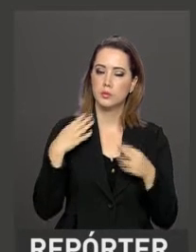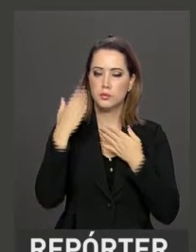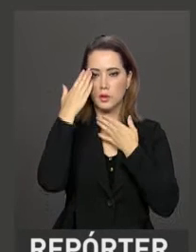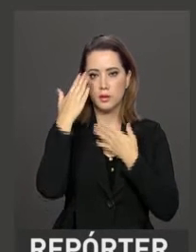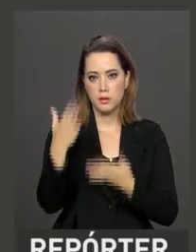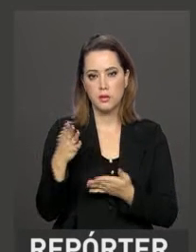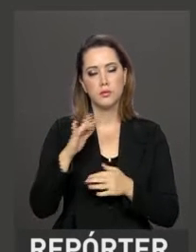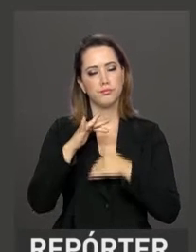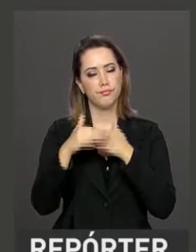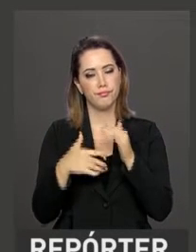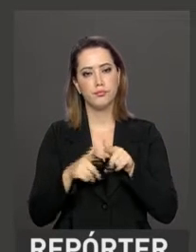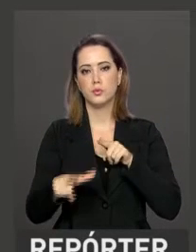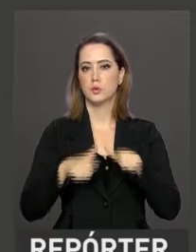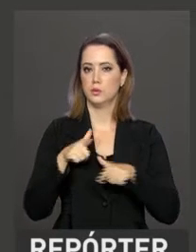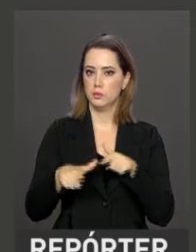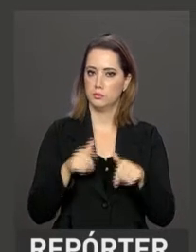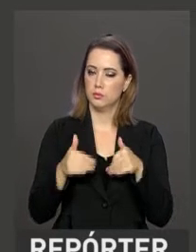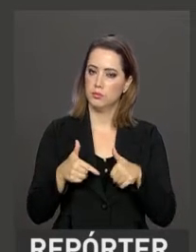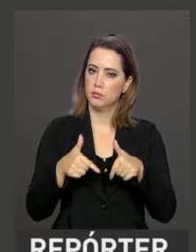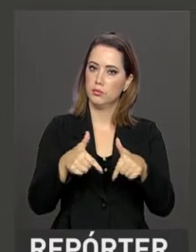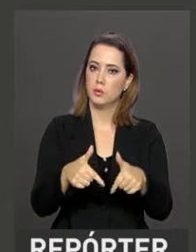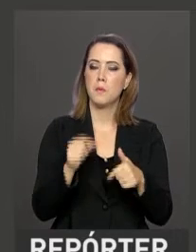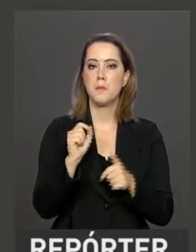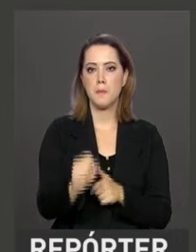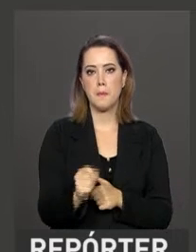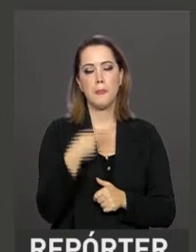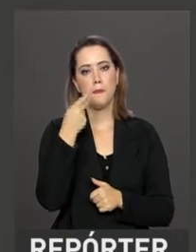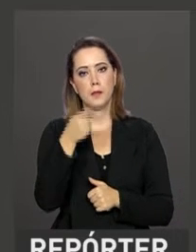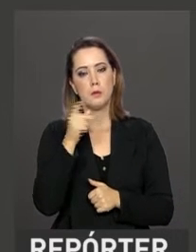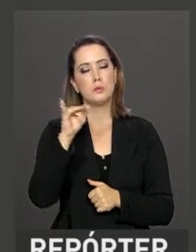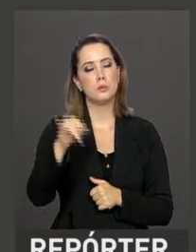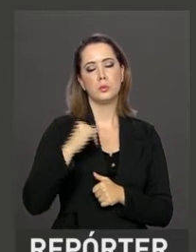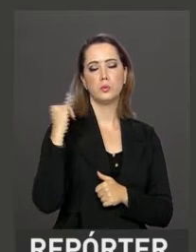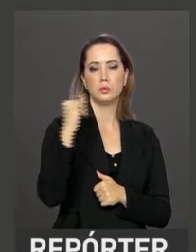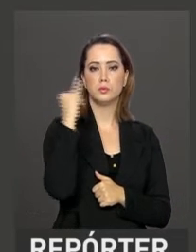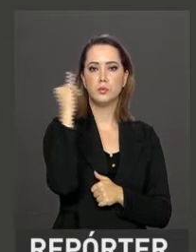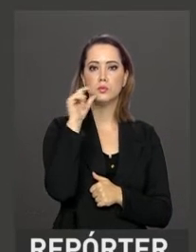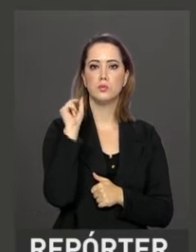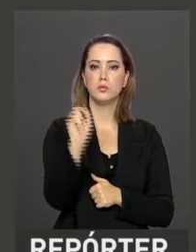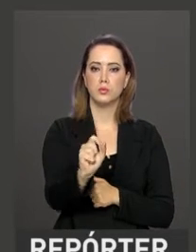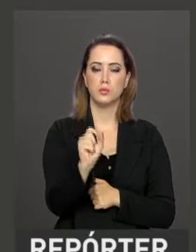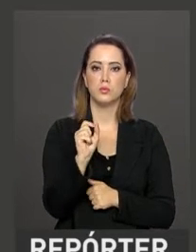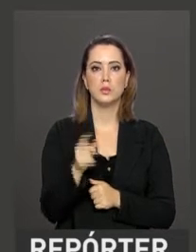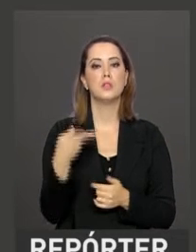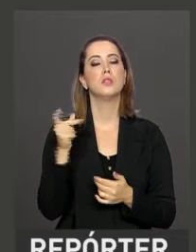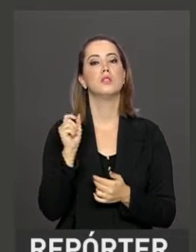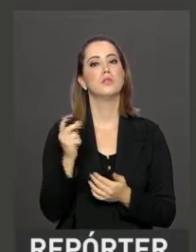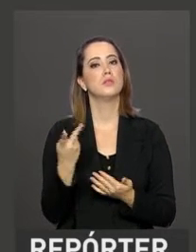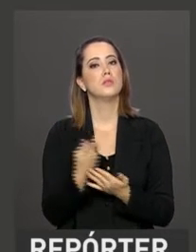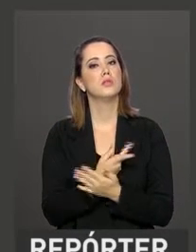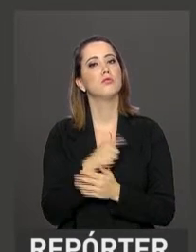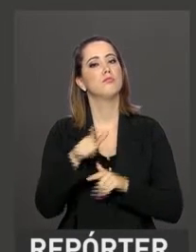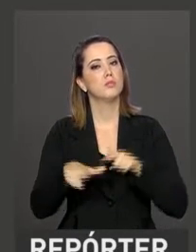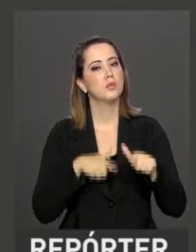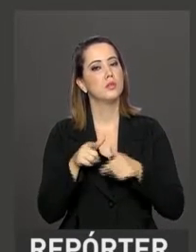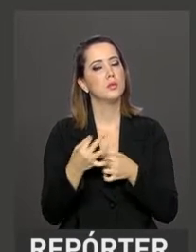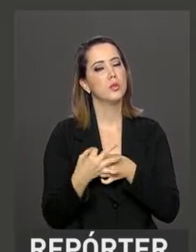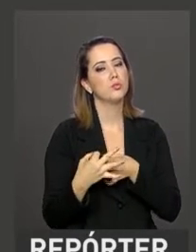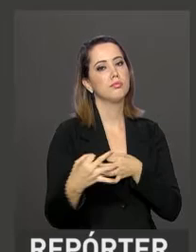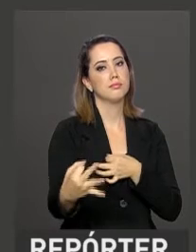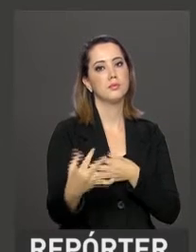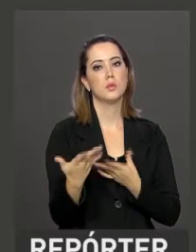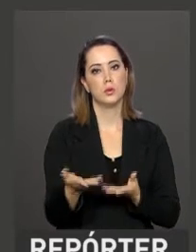à frente do cargo diz que a sua passagem pelo ministério foi importante cima e que o seu legado será longo